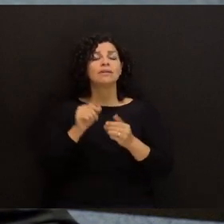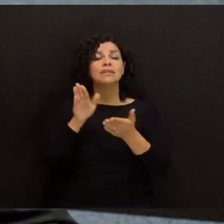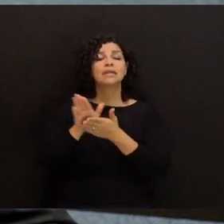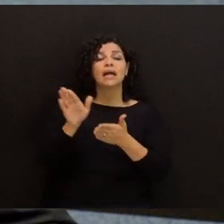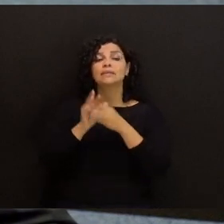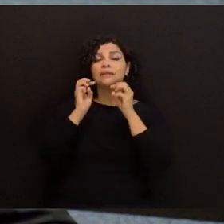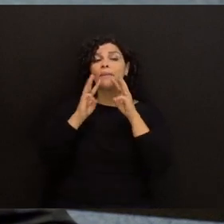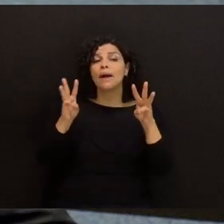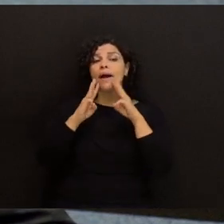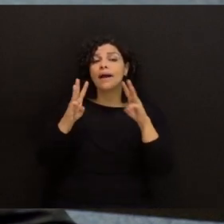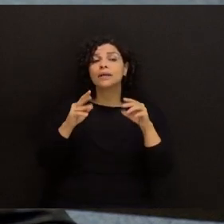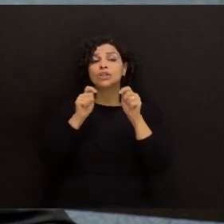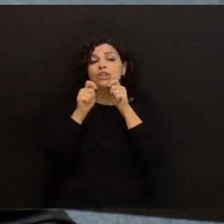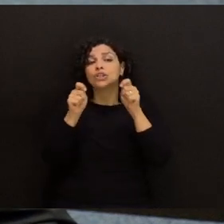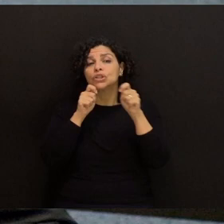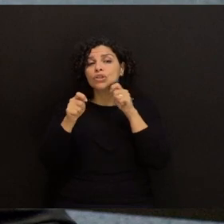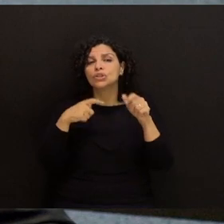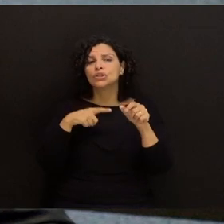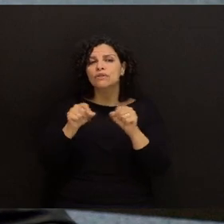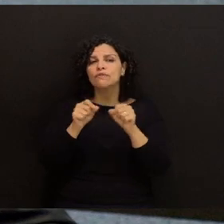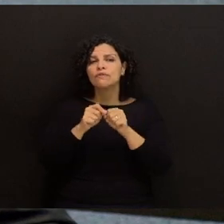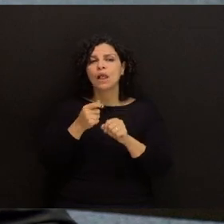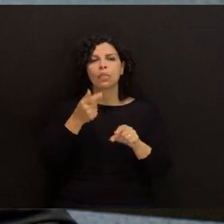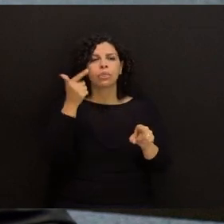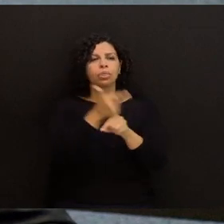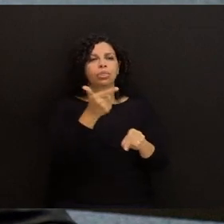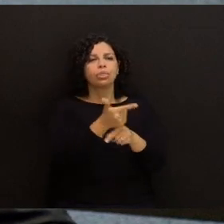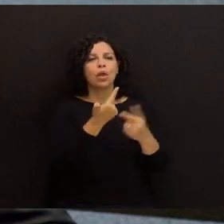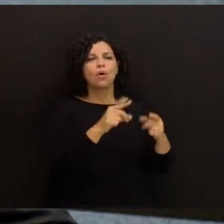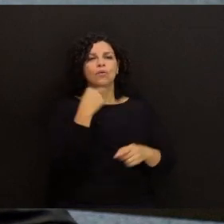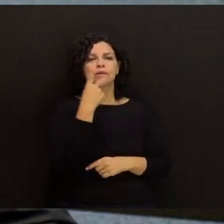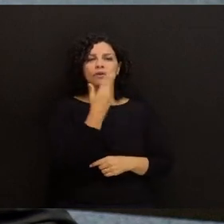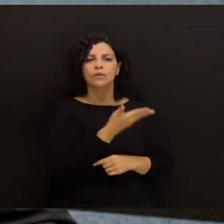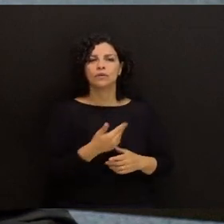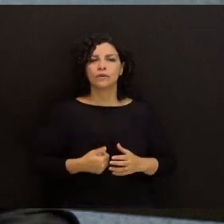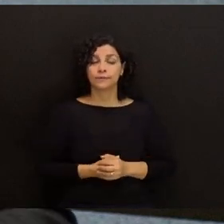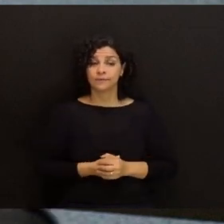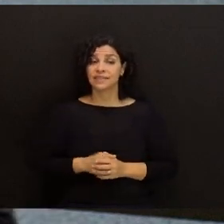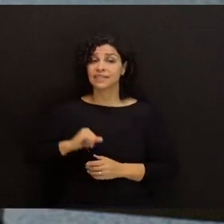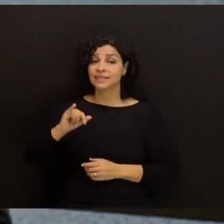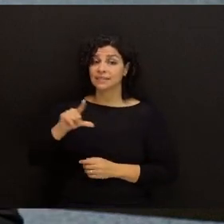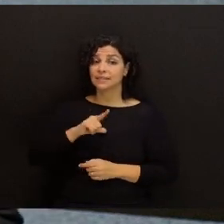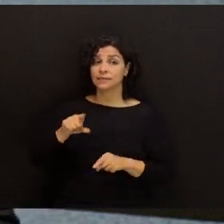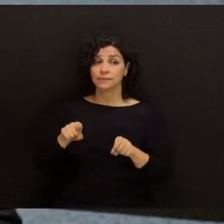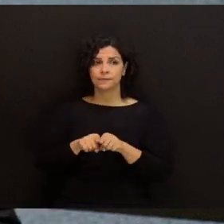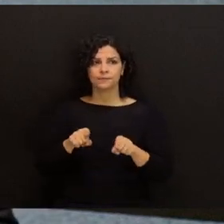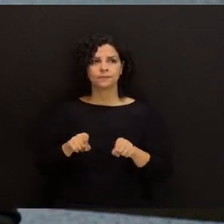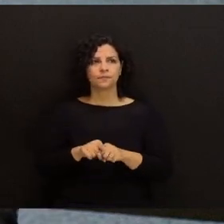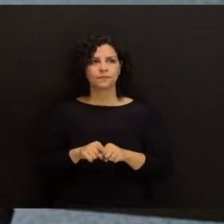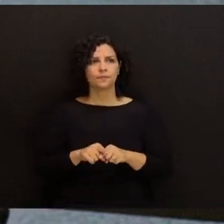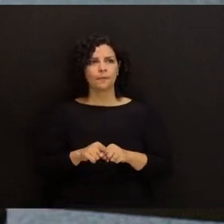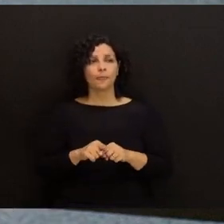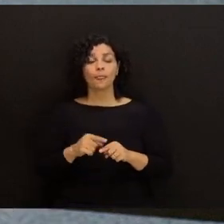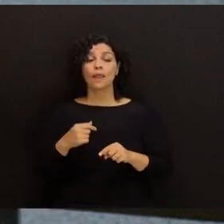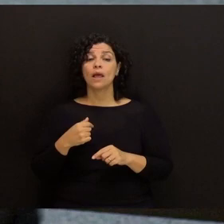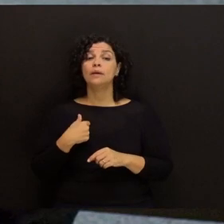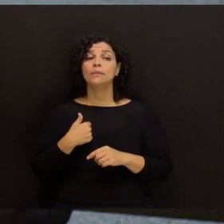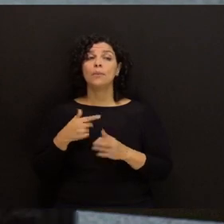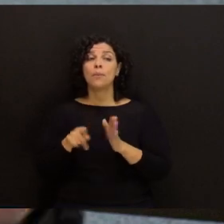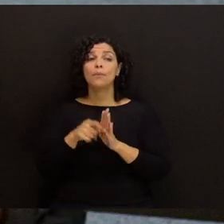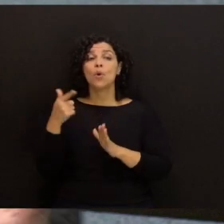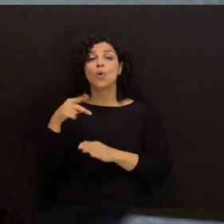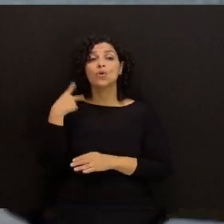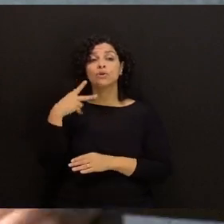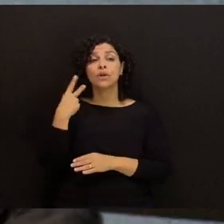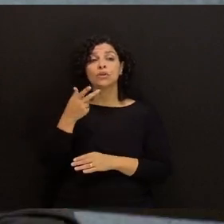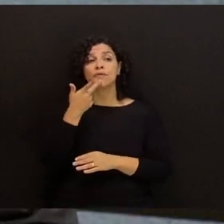com a imprensa manda falar mal do vereador e se por acaso no a empresa não for suficiente Manda outro